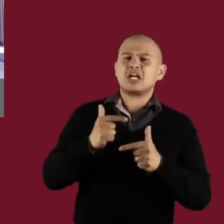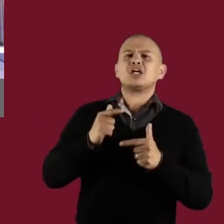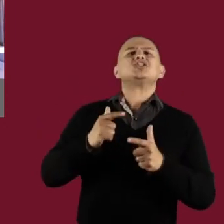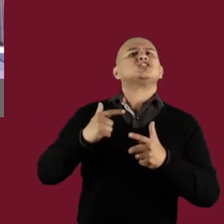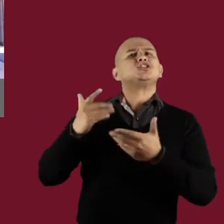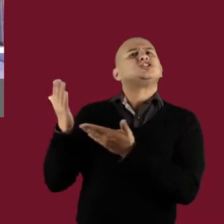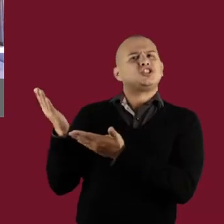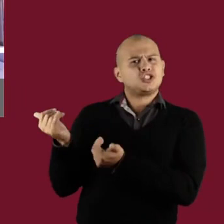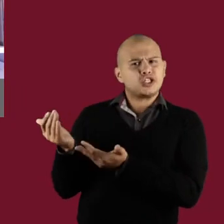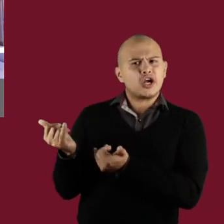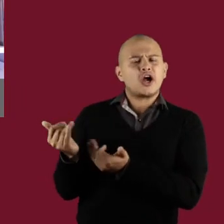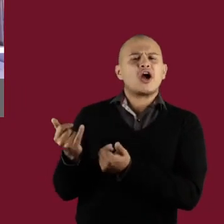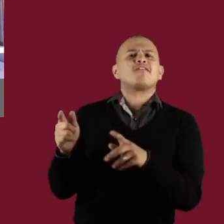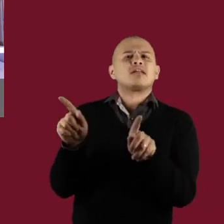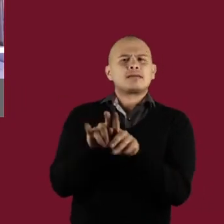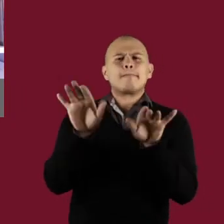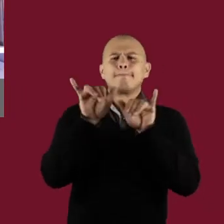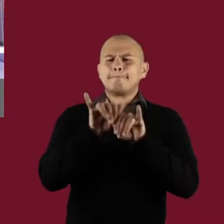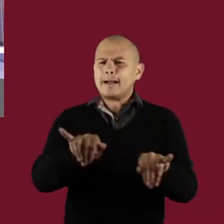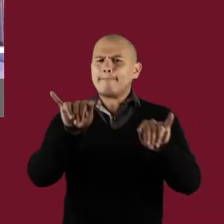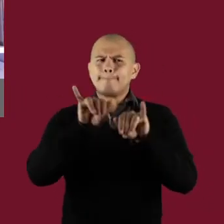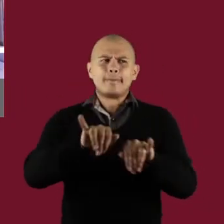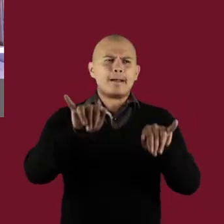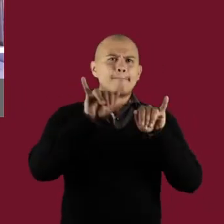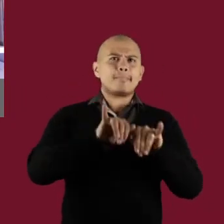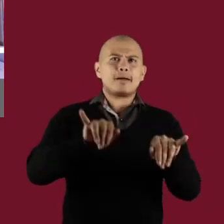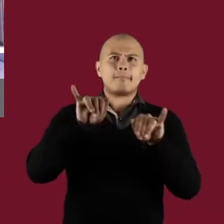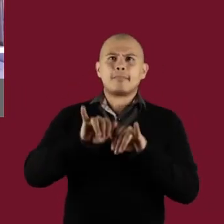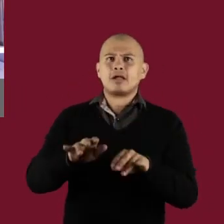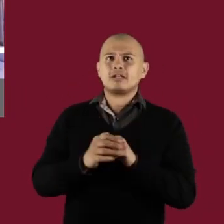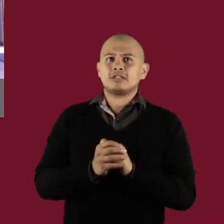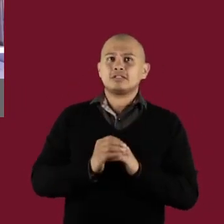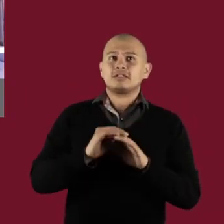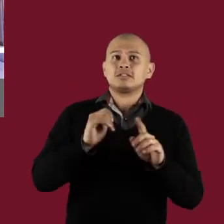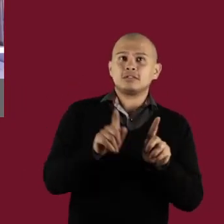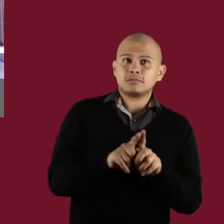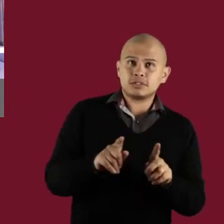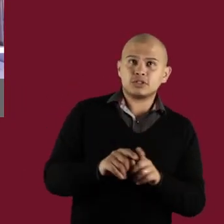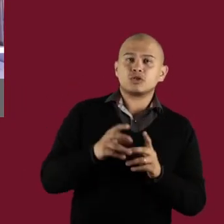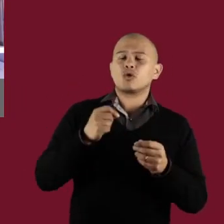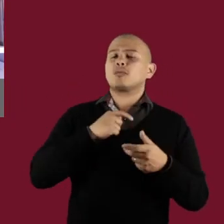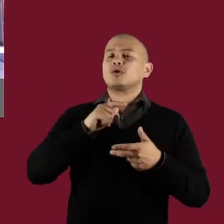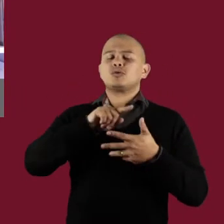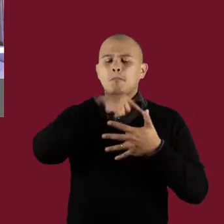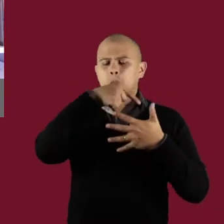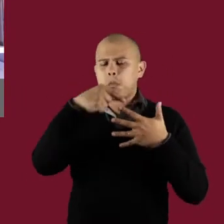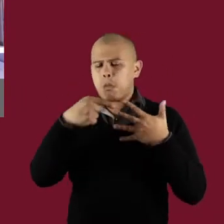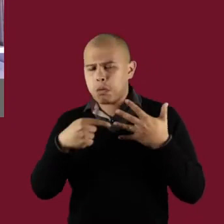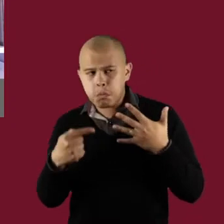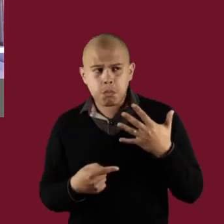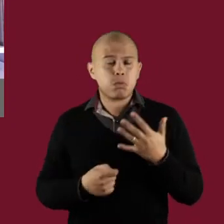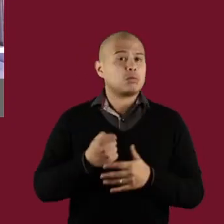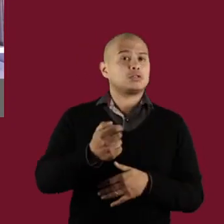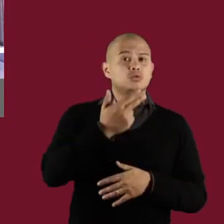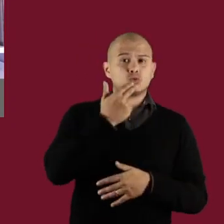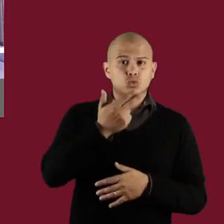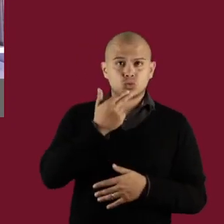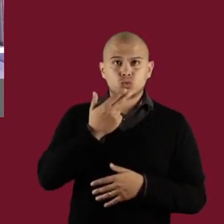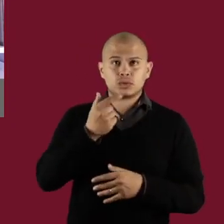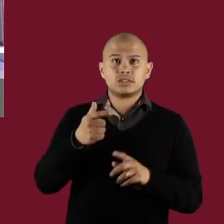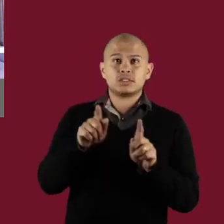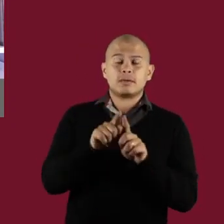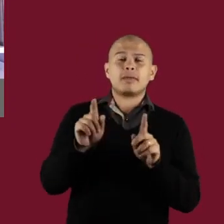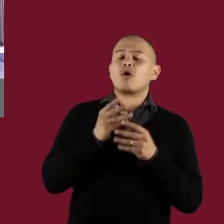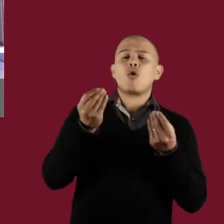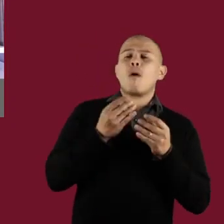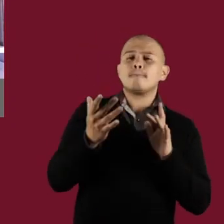tivesse notícias desenhadas com linguagem e considerando a natureza de um jovem